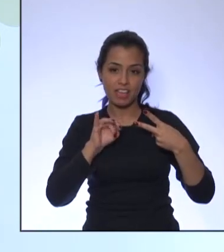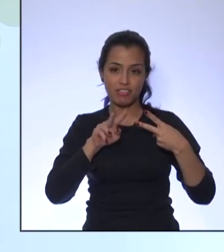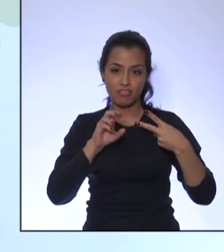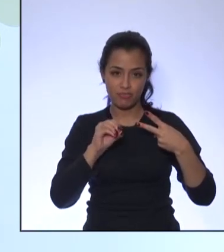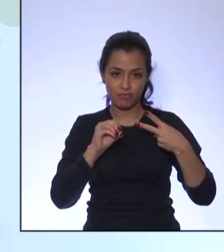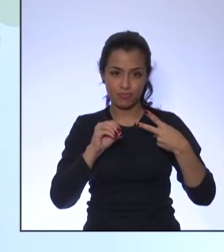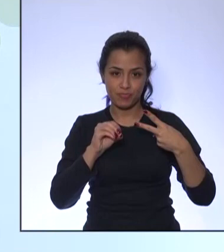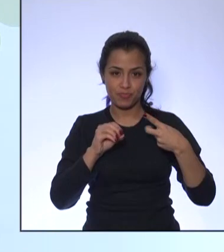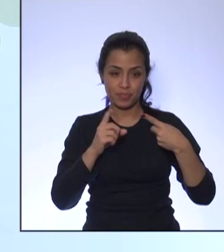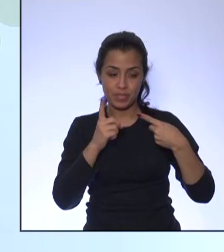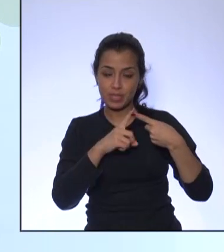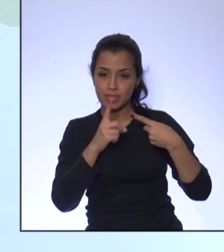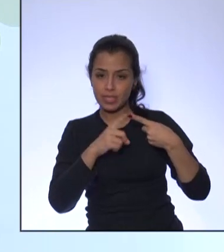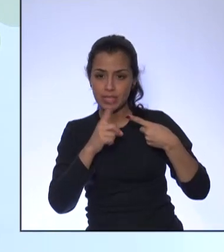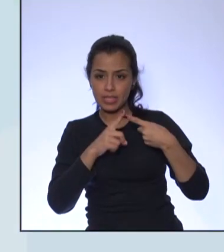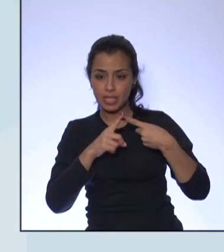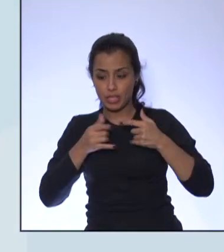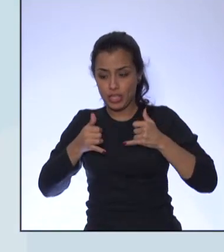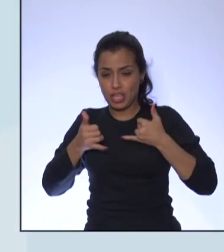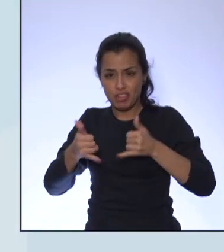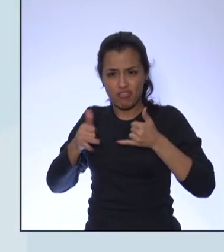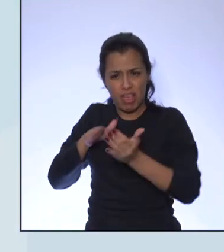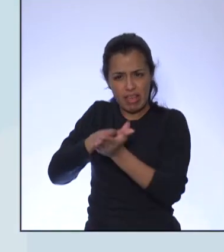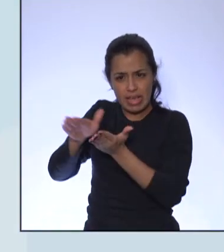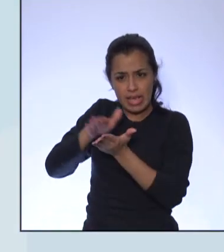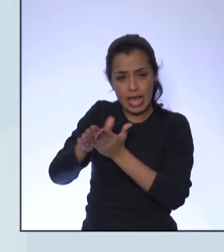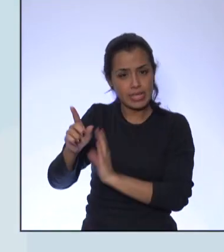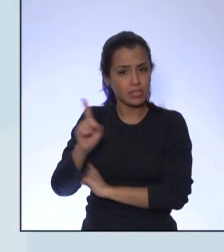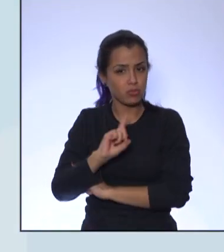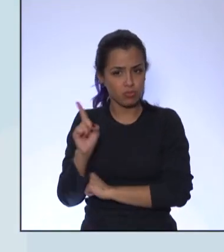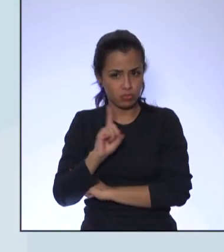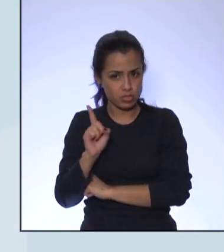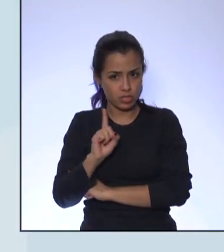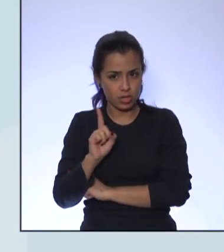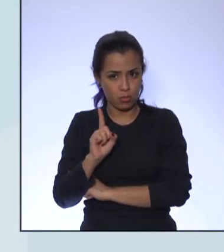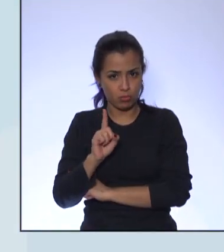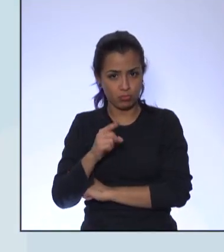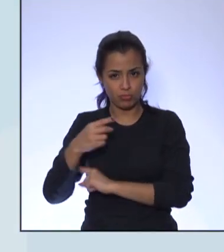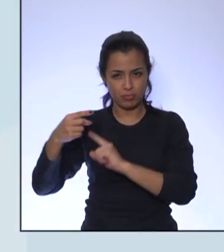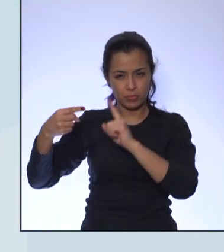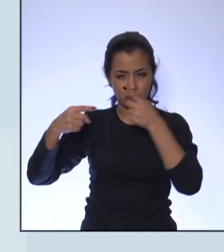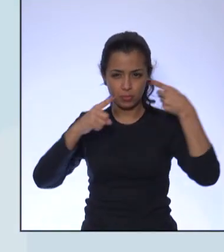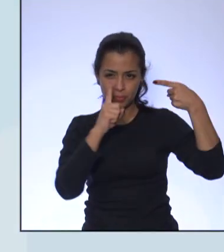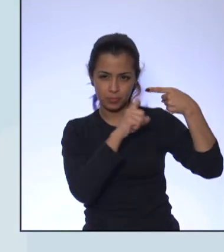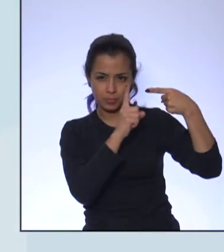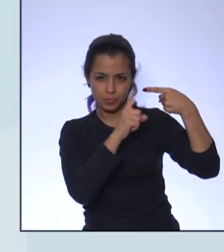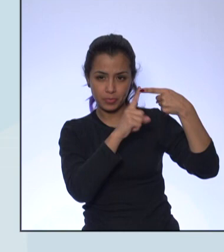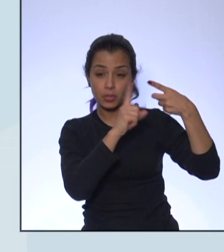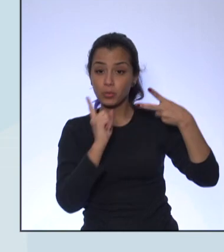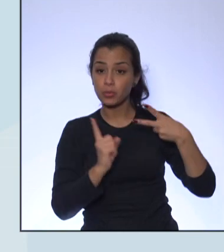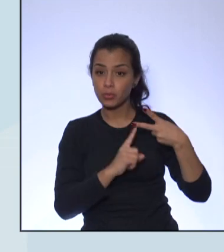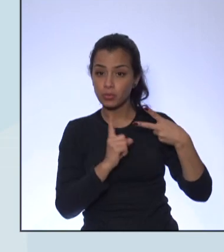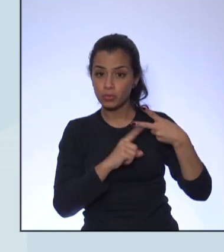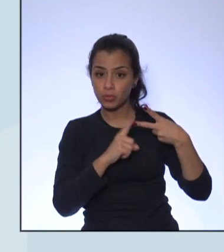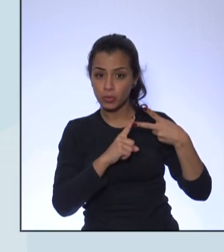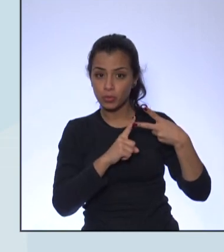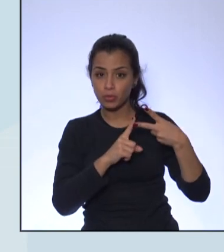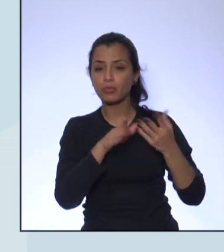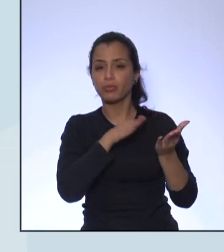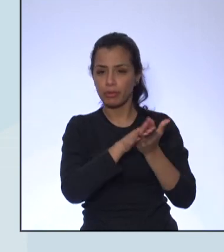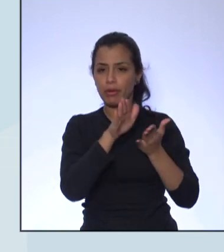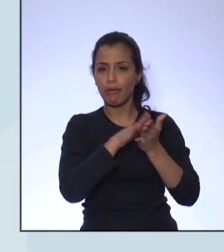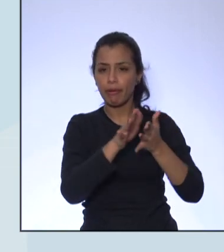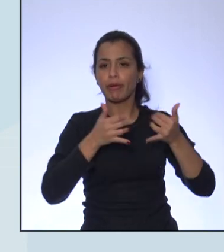gasto de energia, e o ativo ela vai ter gasto de energia. Pessoal, quando a gente fala de energia em